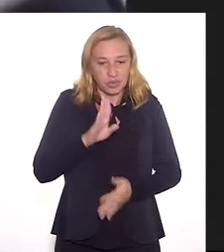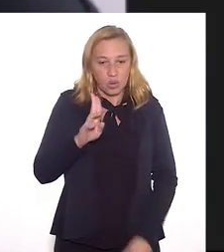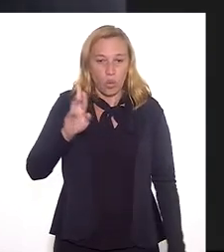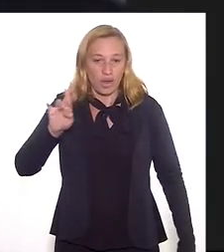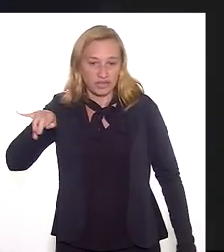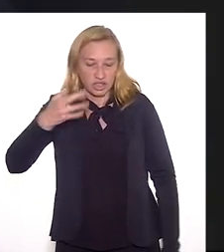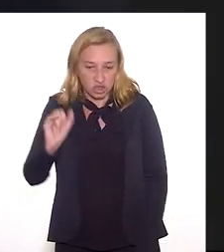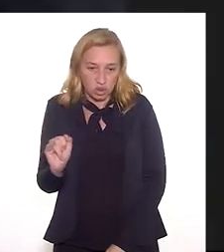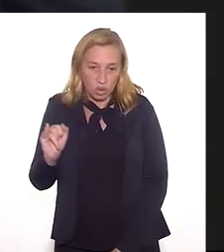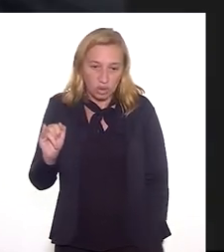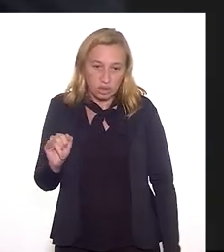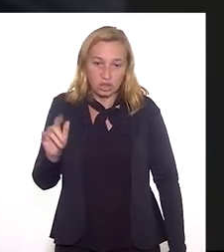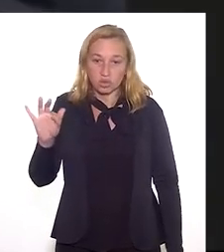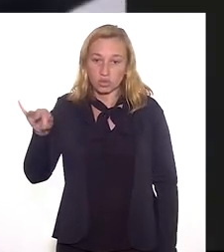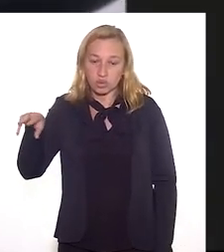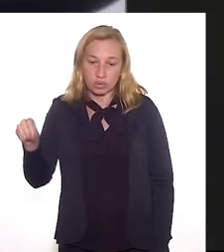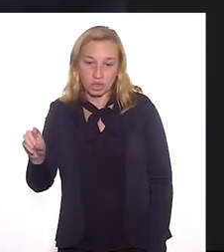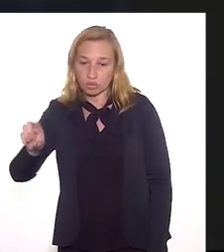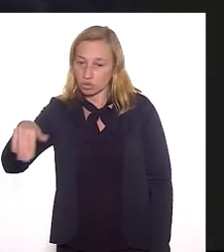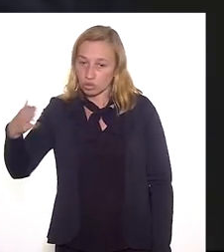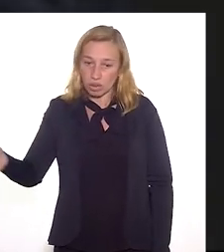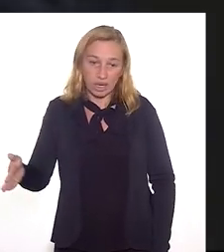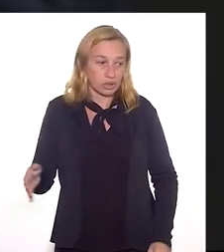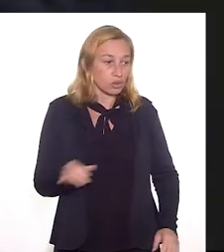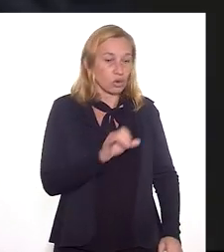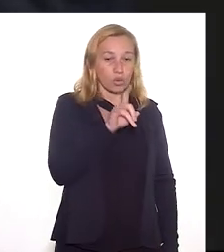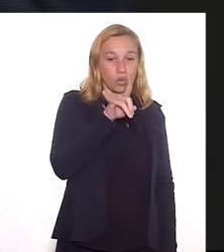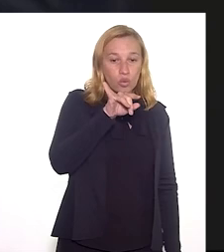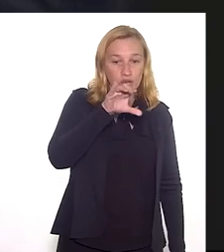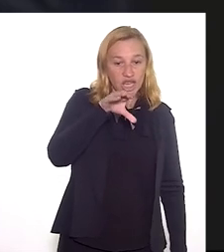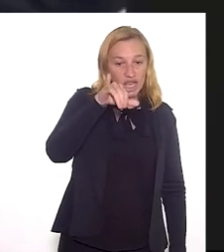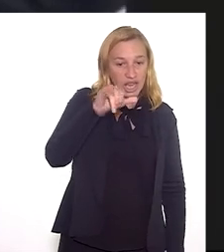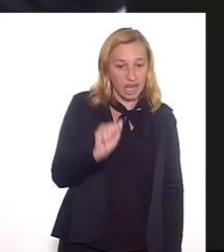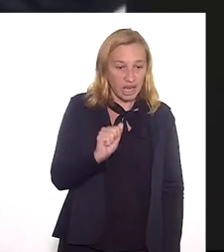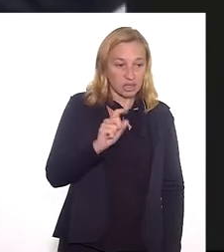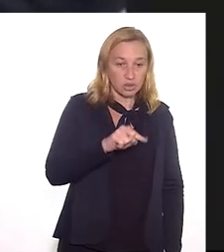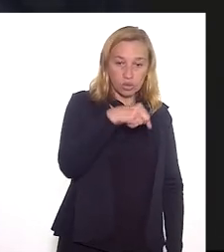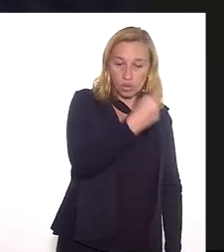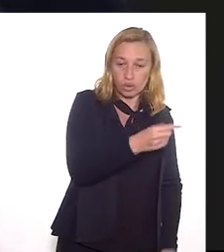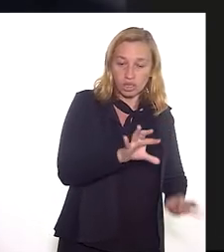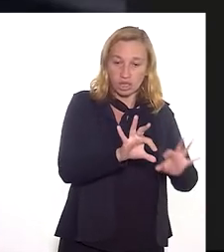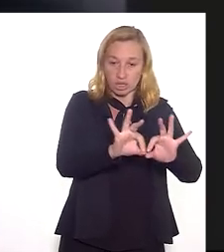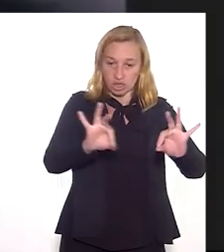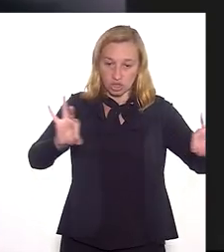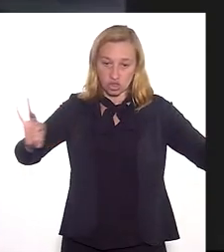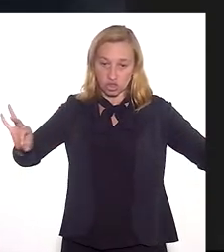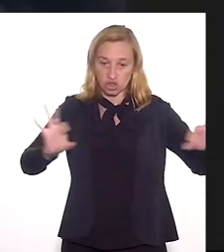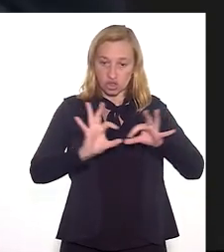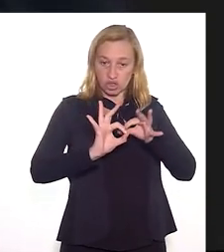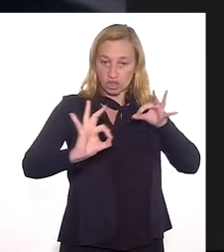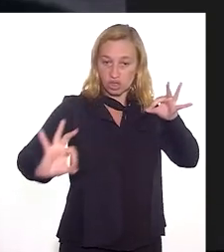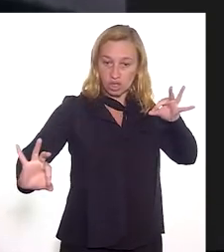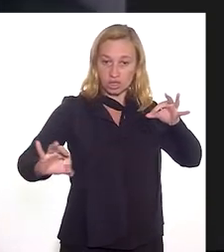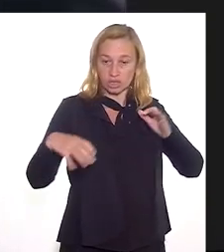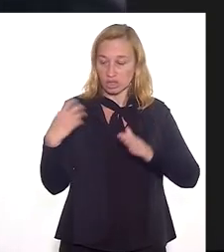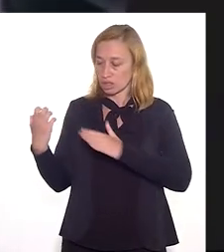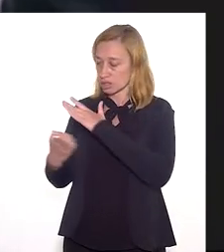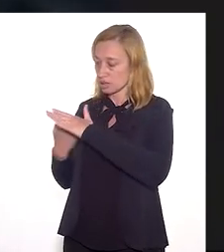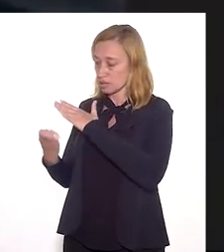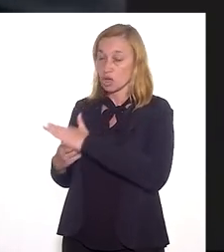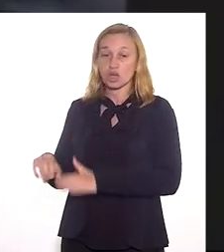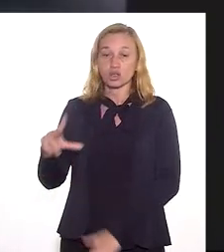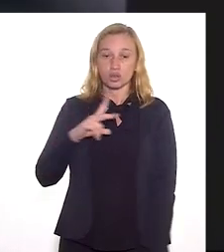tem, talvez, a UFRJ num fundão de um lado, com o IMPA do outro, e uma distância muito grande